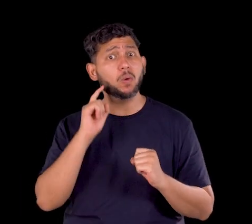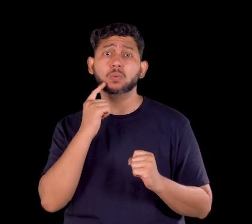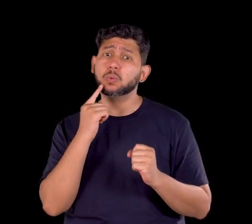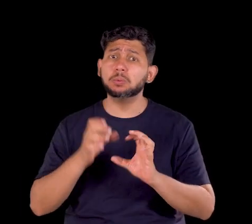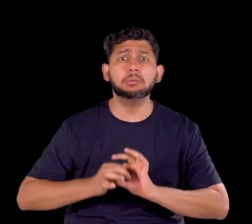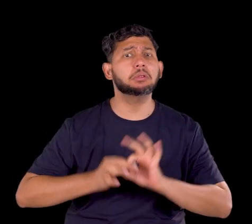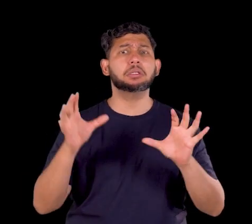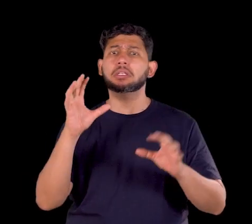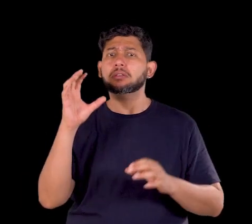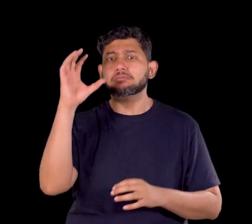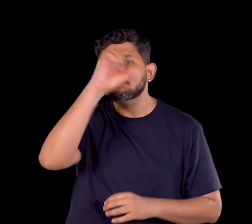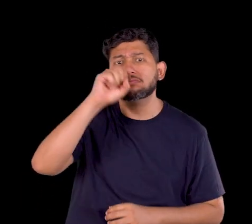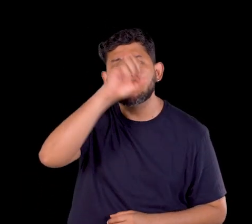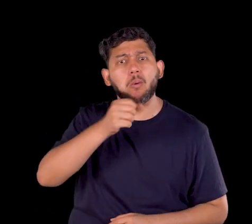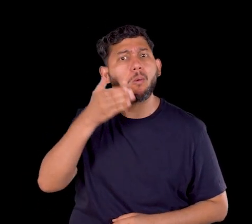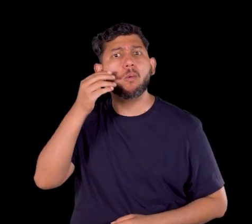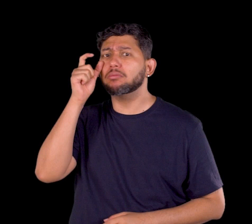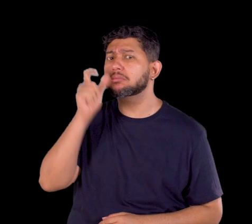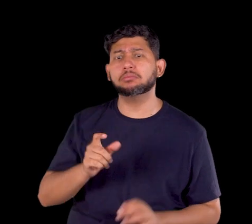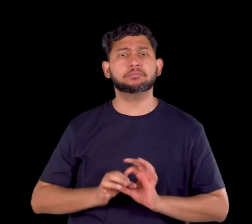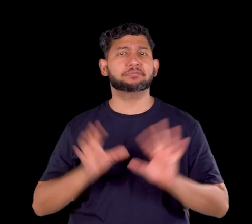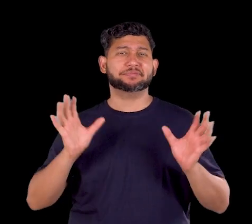conteúdo a todos que se interessem pelo tema.